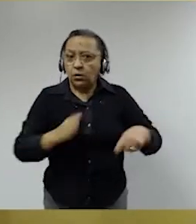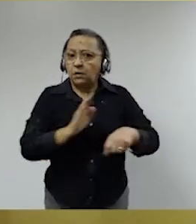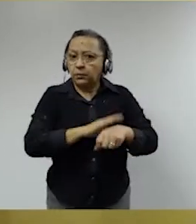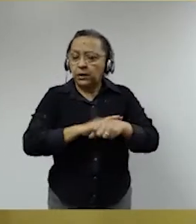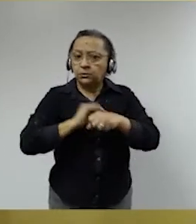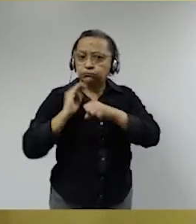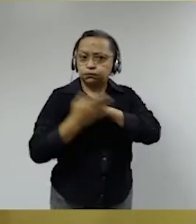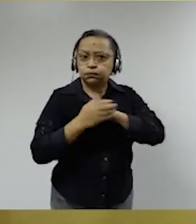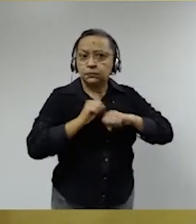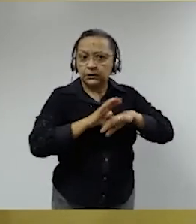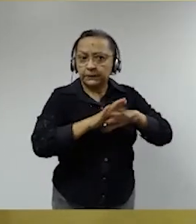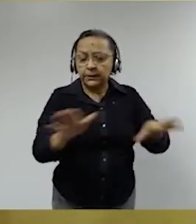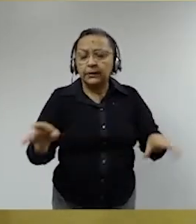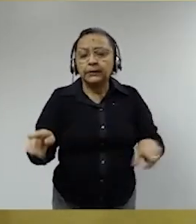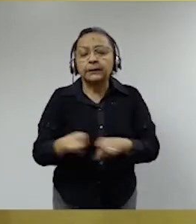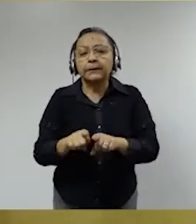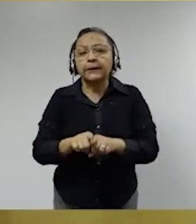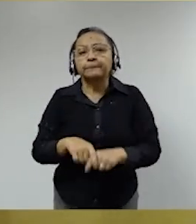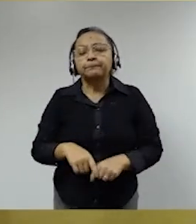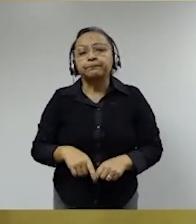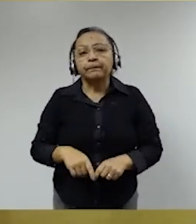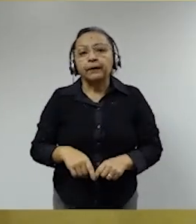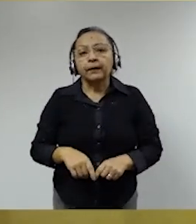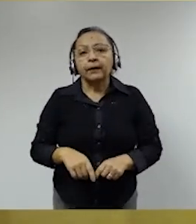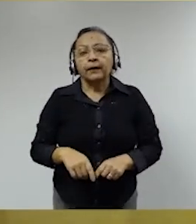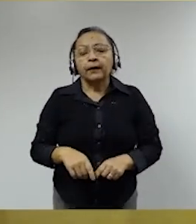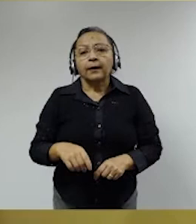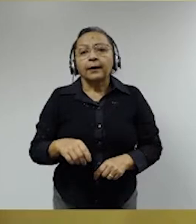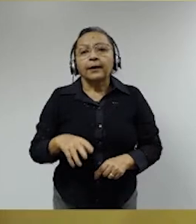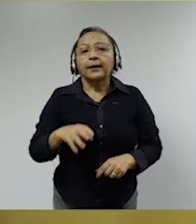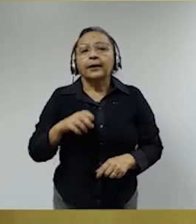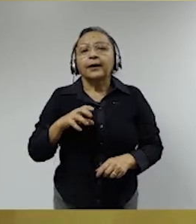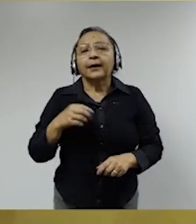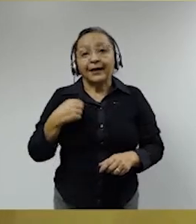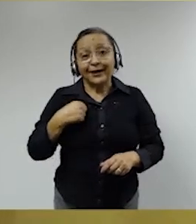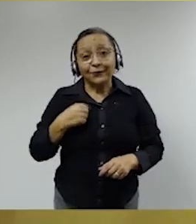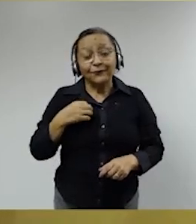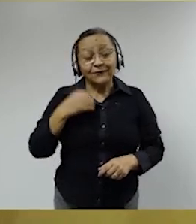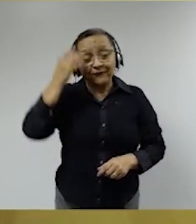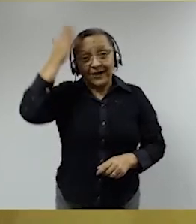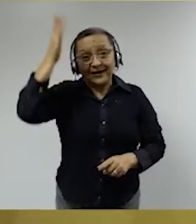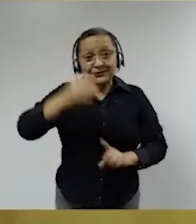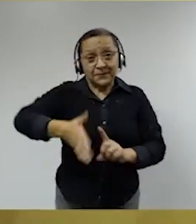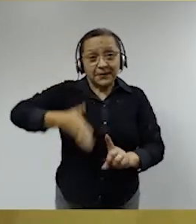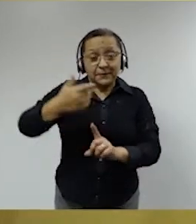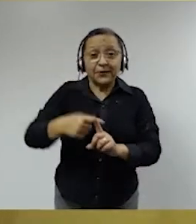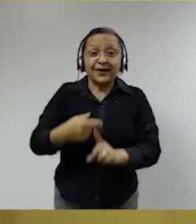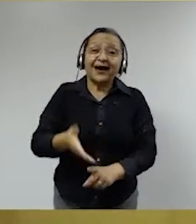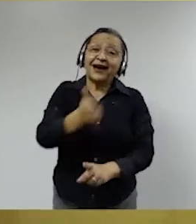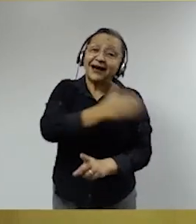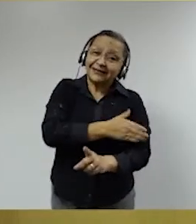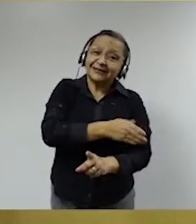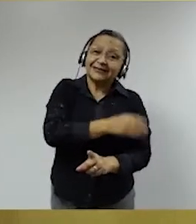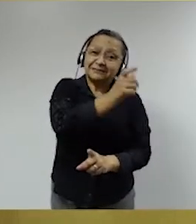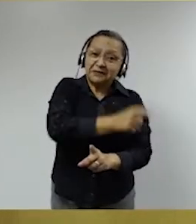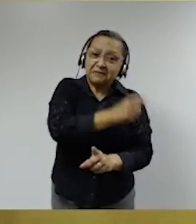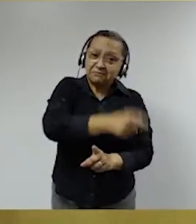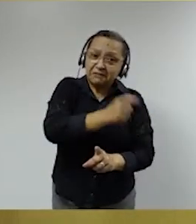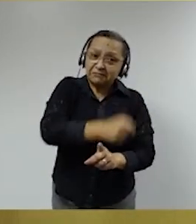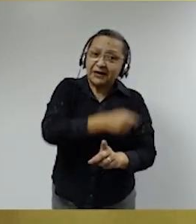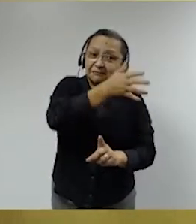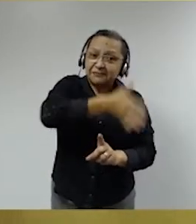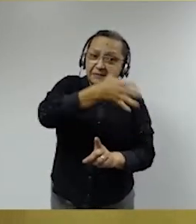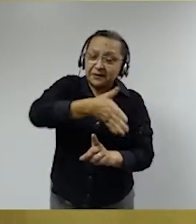pandemia, e a minha fala ficou bastante facilitada por tudo que os meus colegas de painel falaram